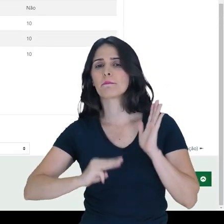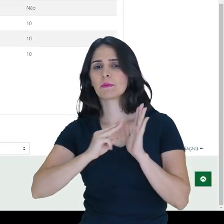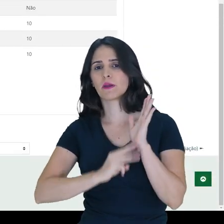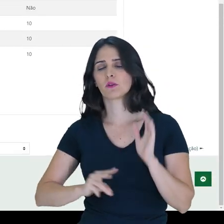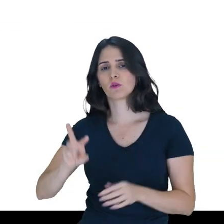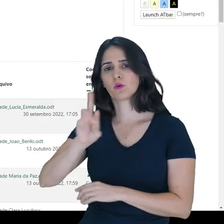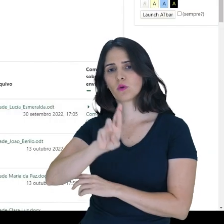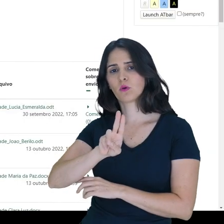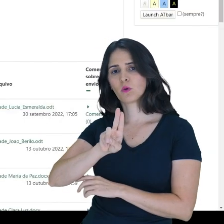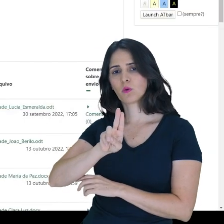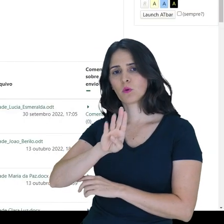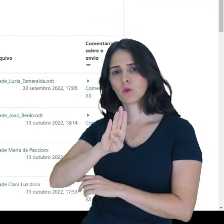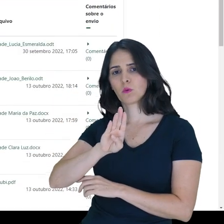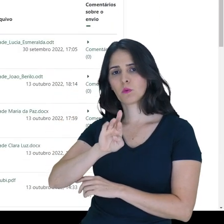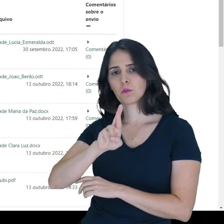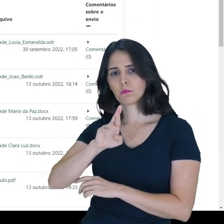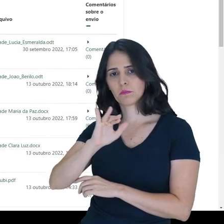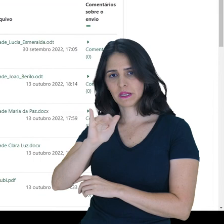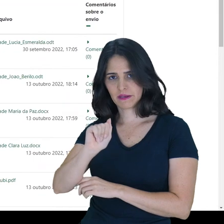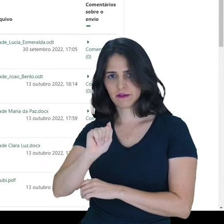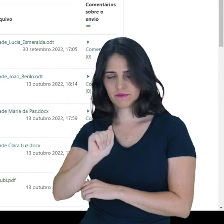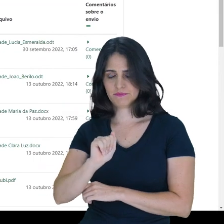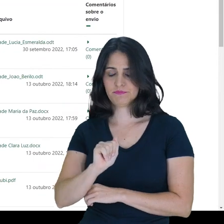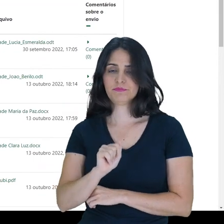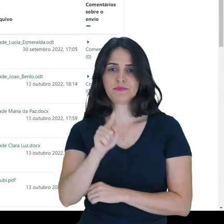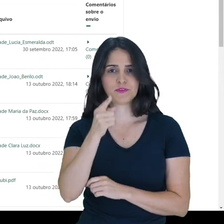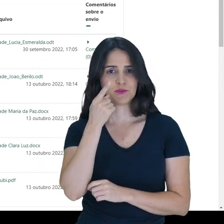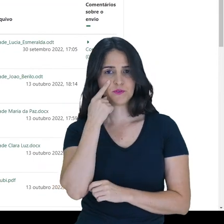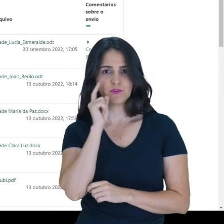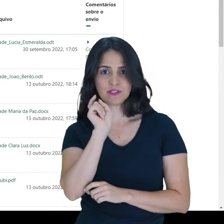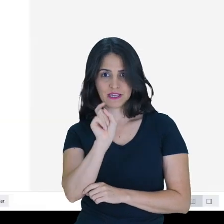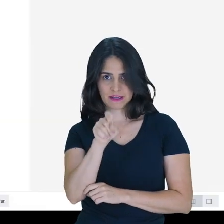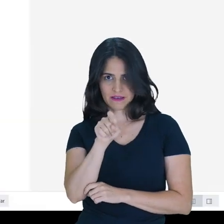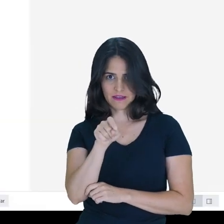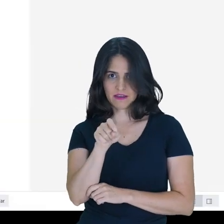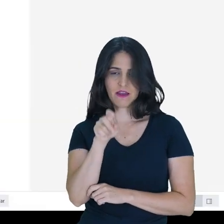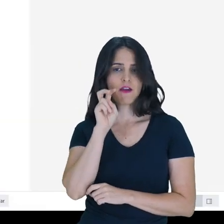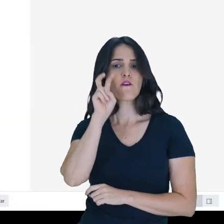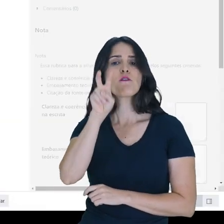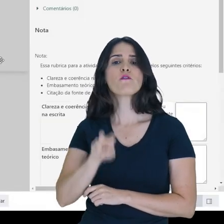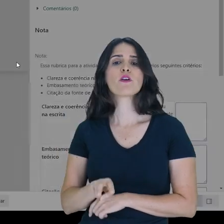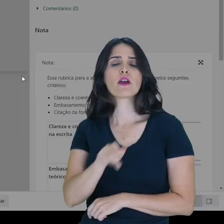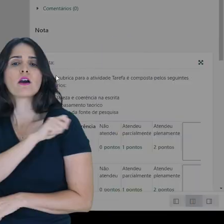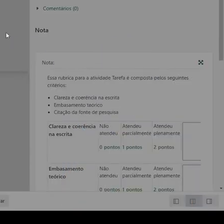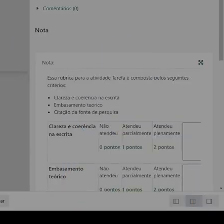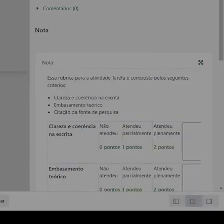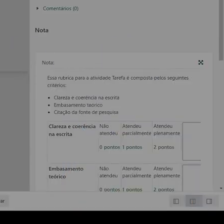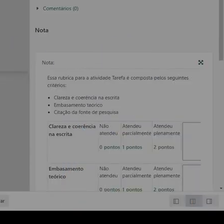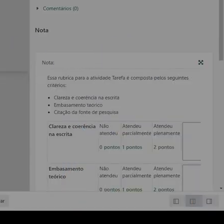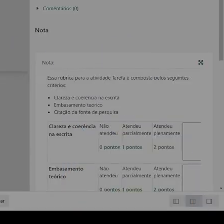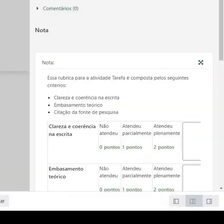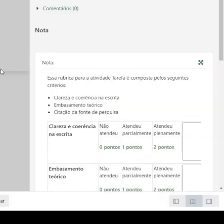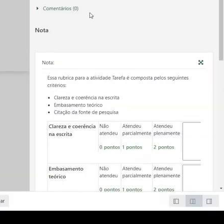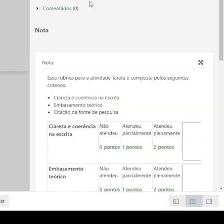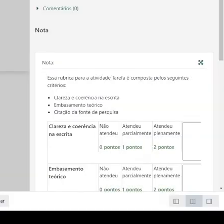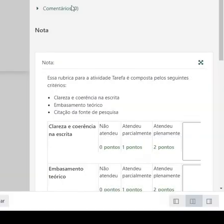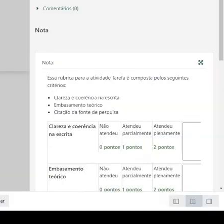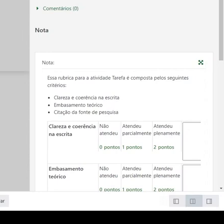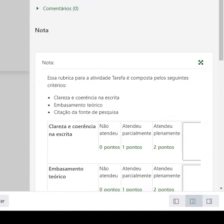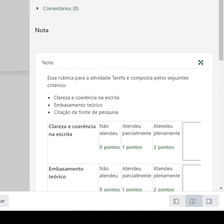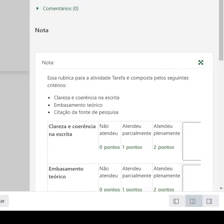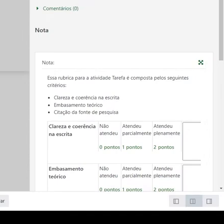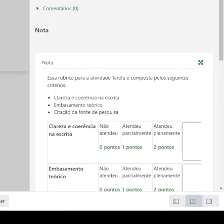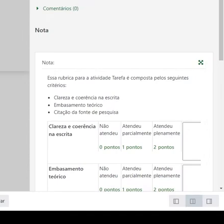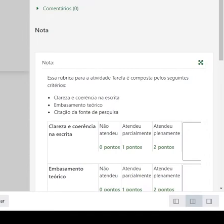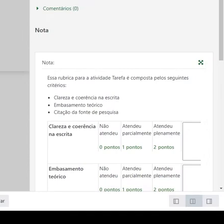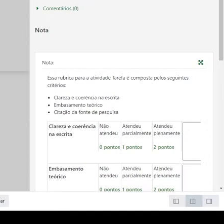nós vamos clicar em ver todos os envios escolher o aluno que vamos avaliar clicar em nota e aqui como